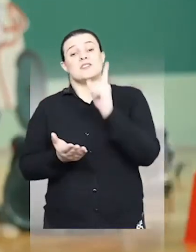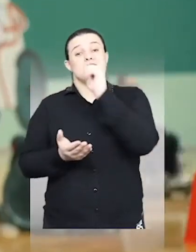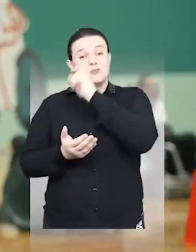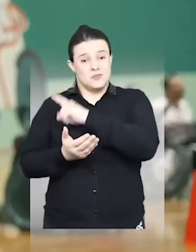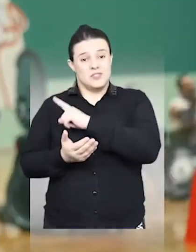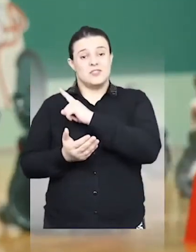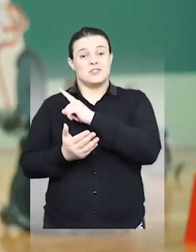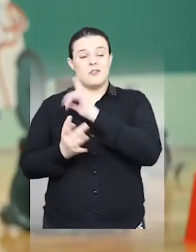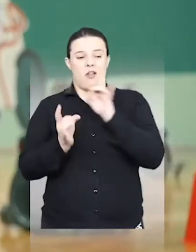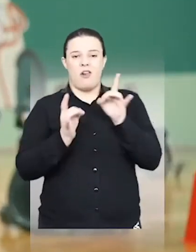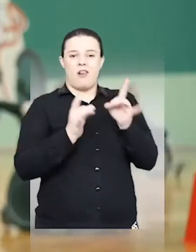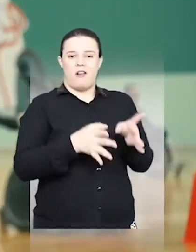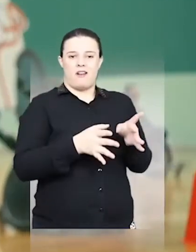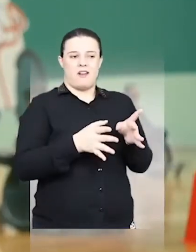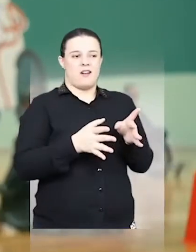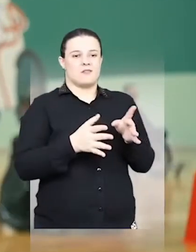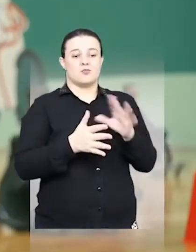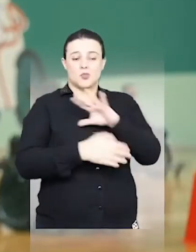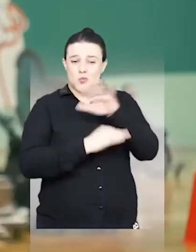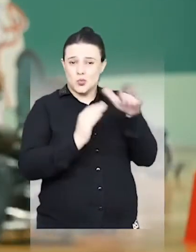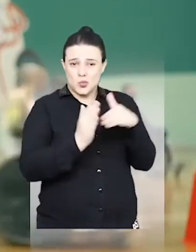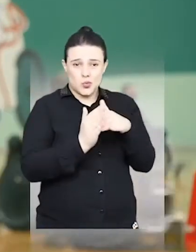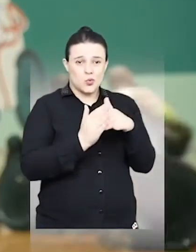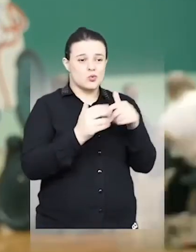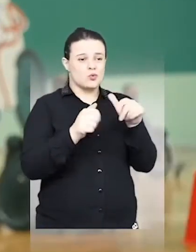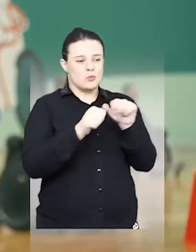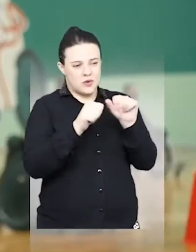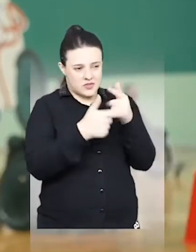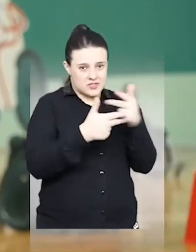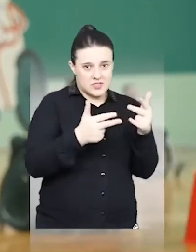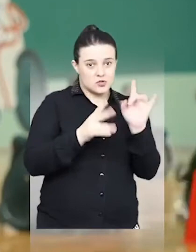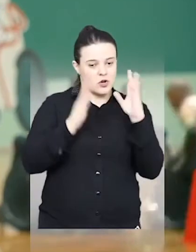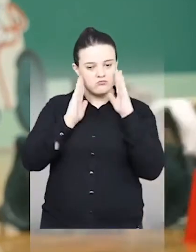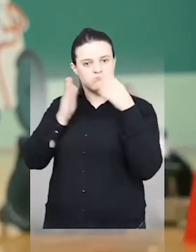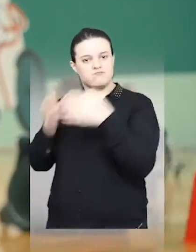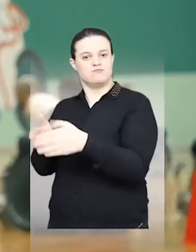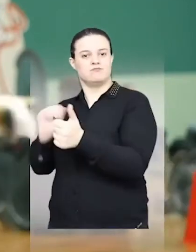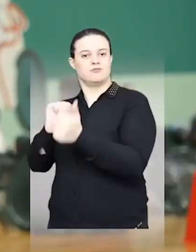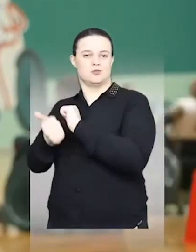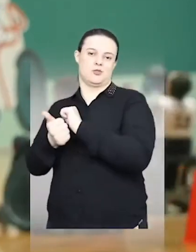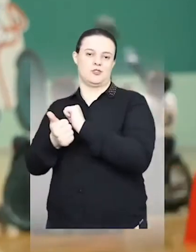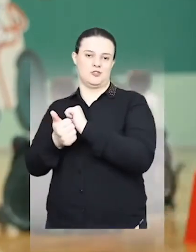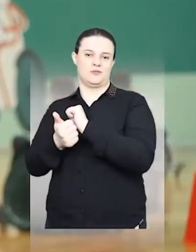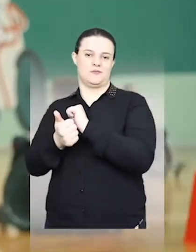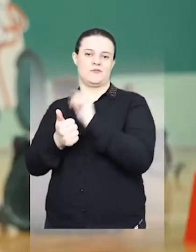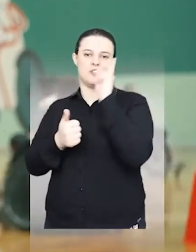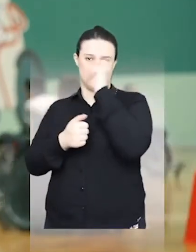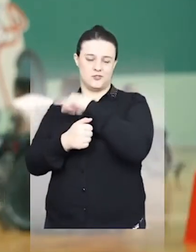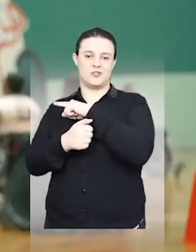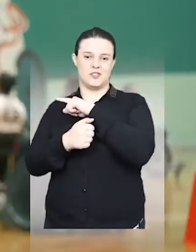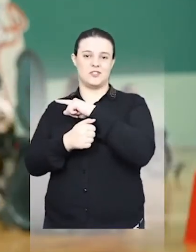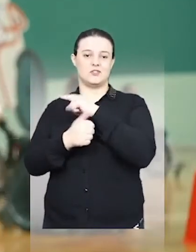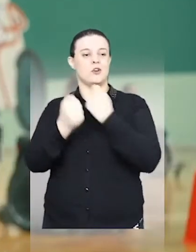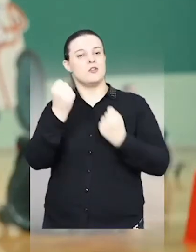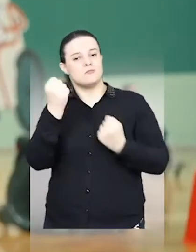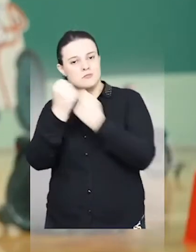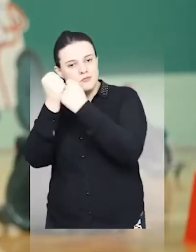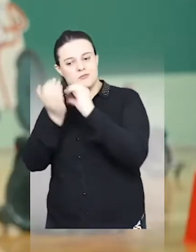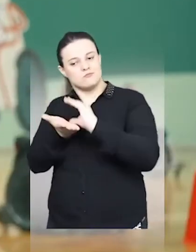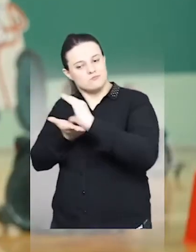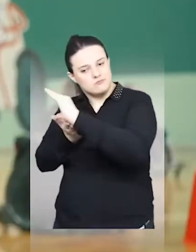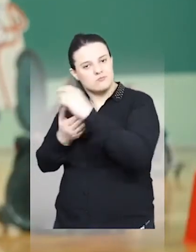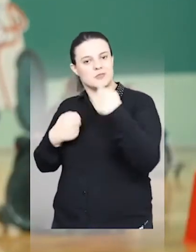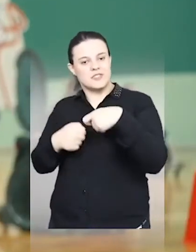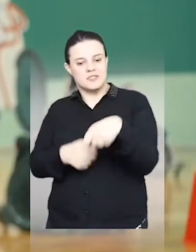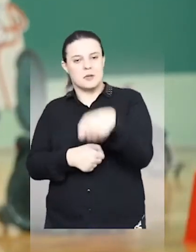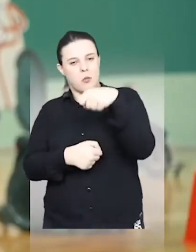mas é bem difícil você largar tudo que você tem para fazer para viver de esporte, né? Questão de patrocínio,